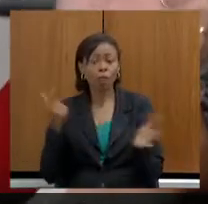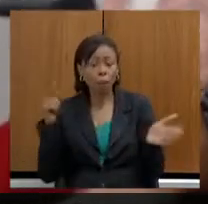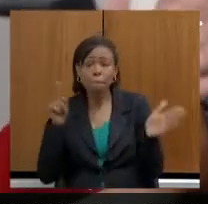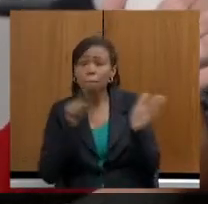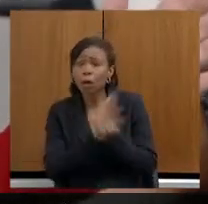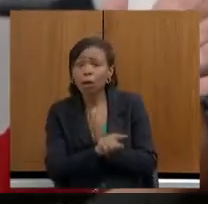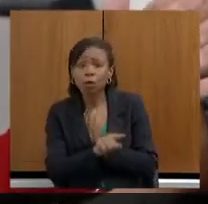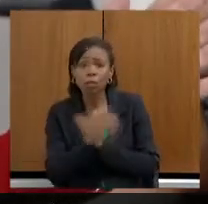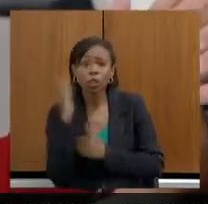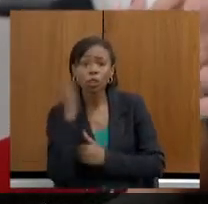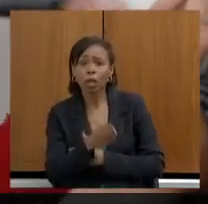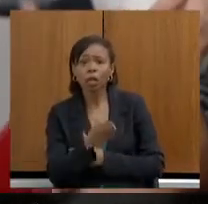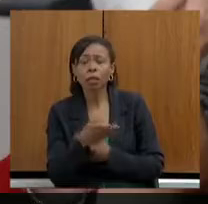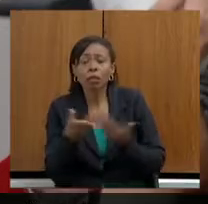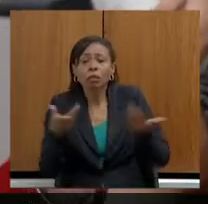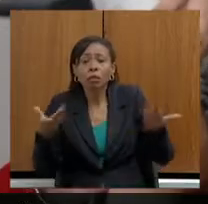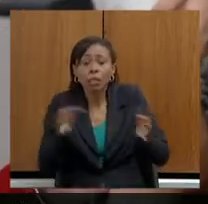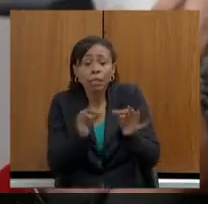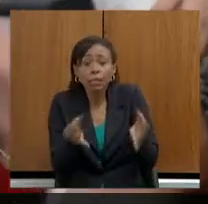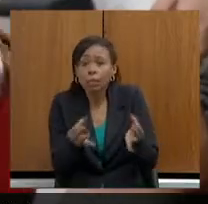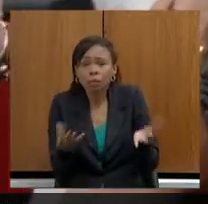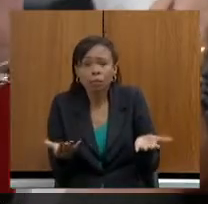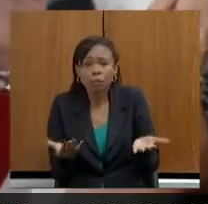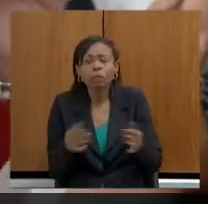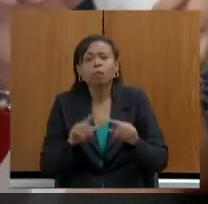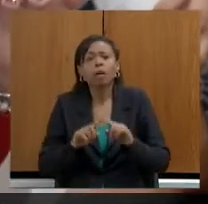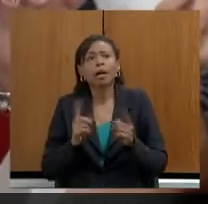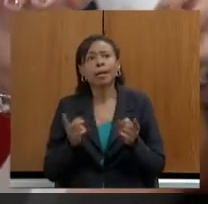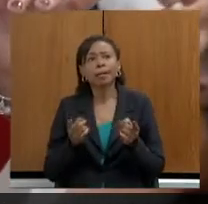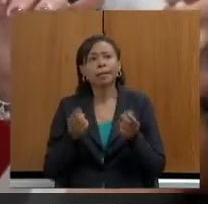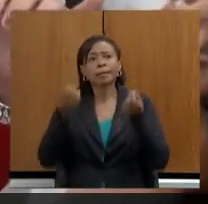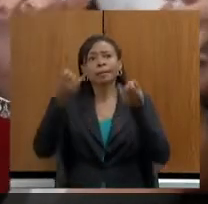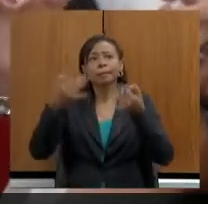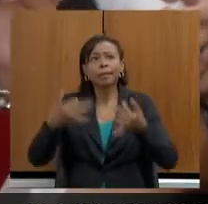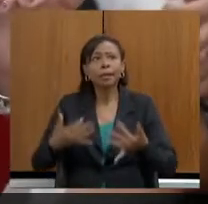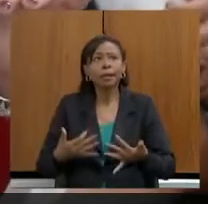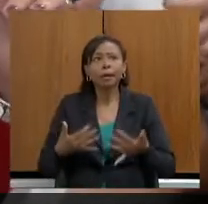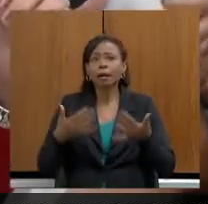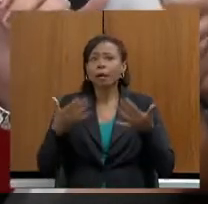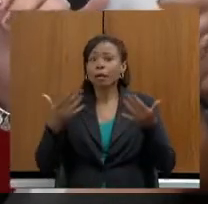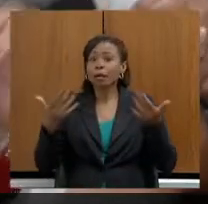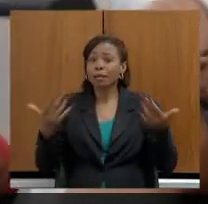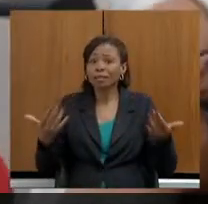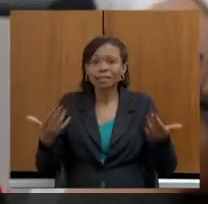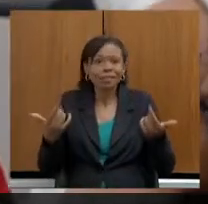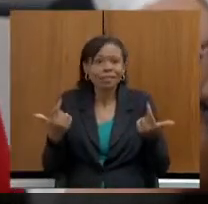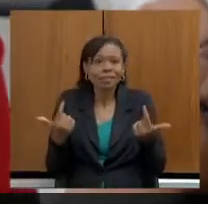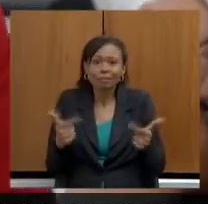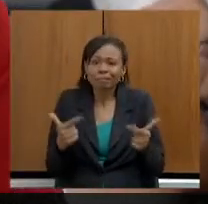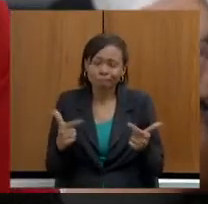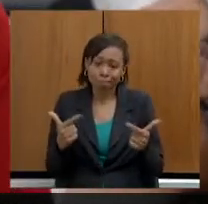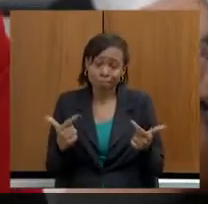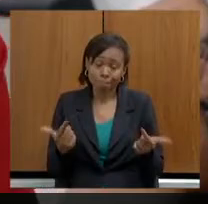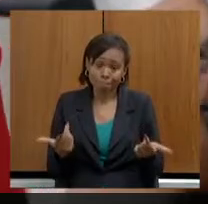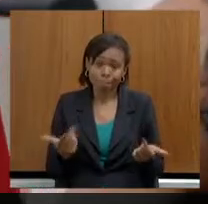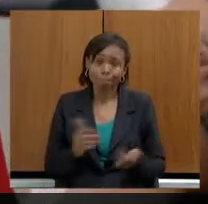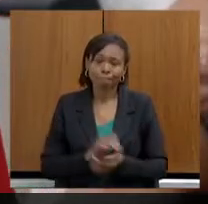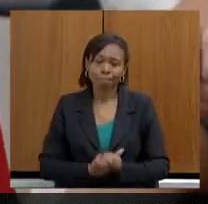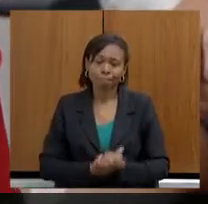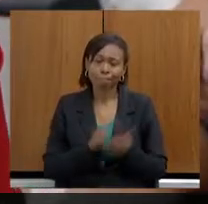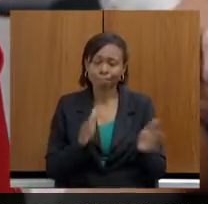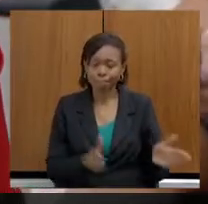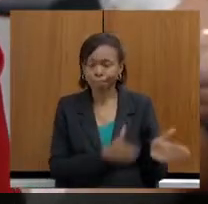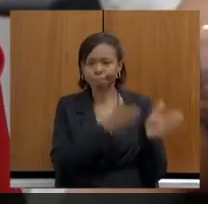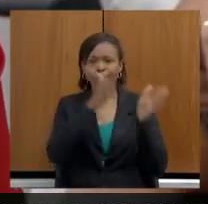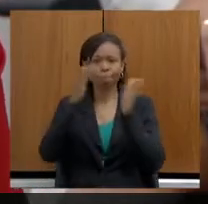de dizer vamos rever realmente mas é como se essa realidade não existisse vamos vamos vamos